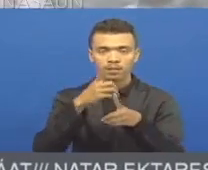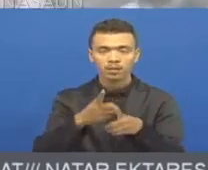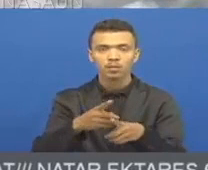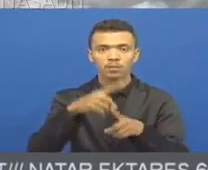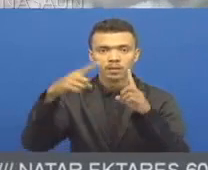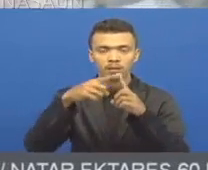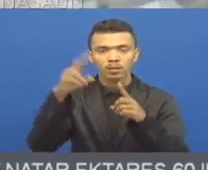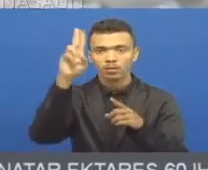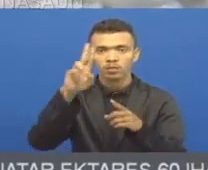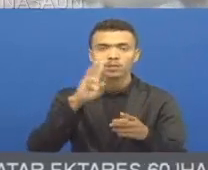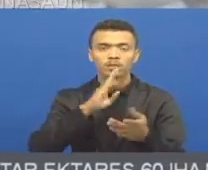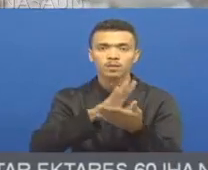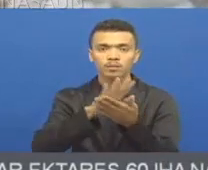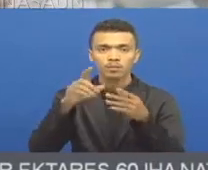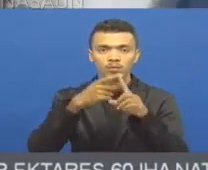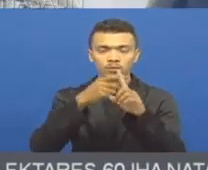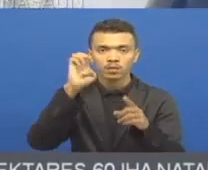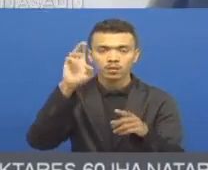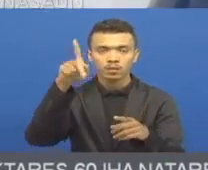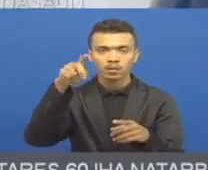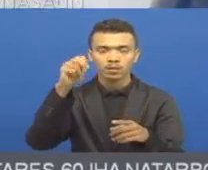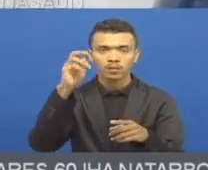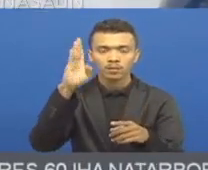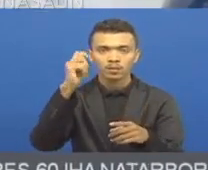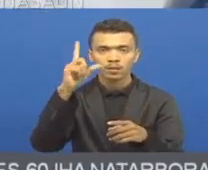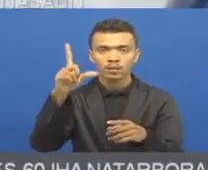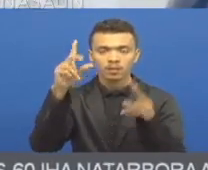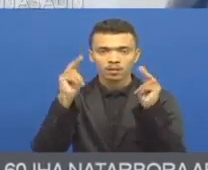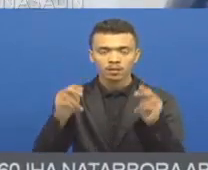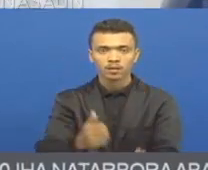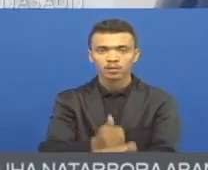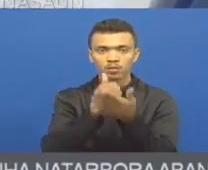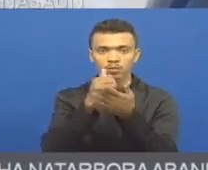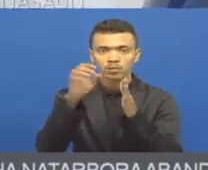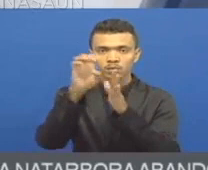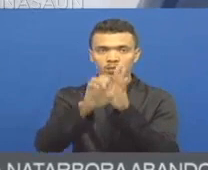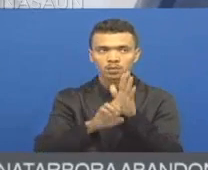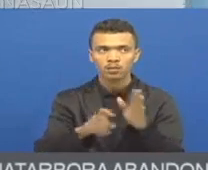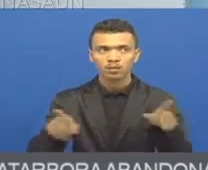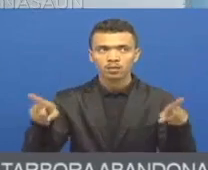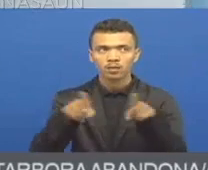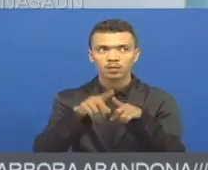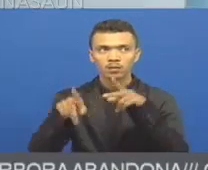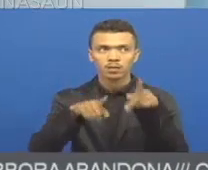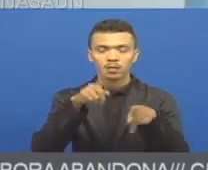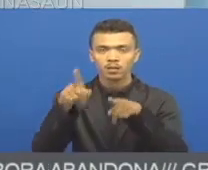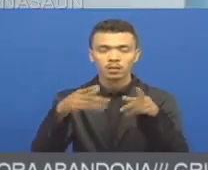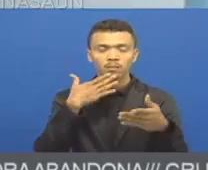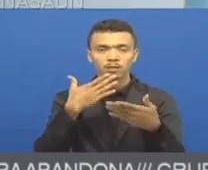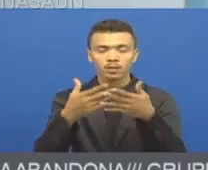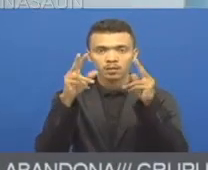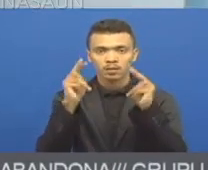banhira consumo na BMOS e empresa pública, tem que contribuir mos ba estado. Hanesan cidadão ne bediak, ita tem